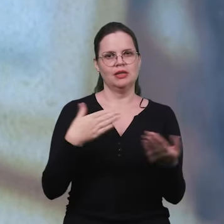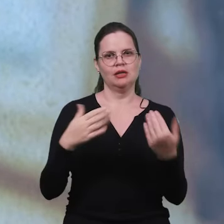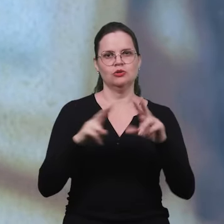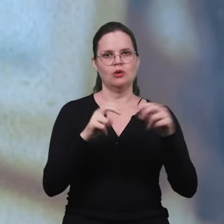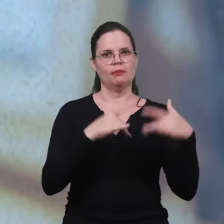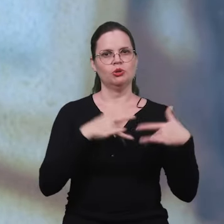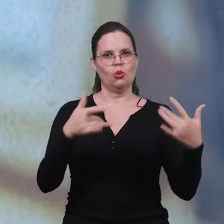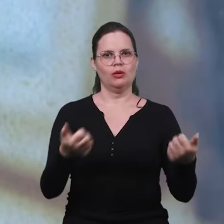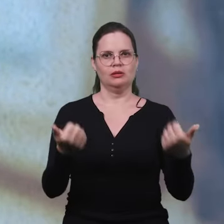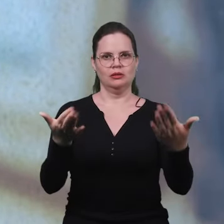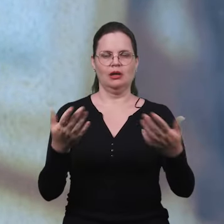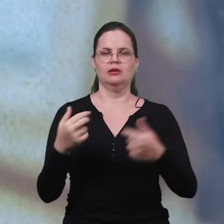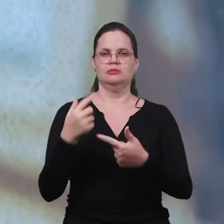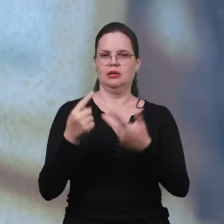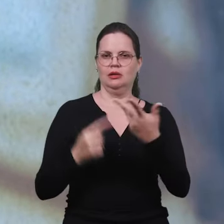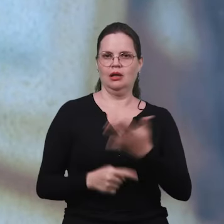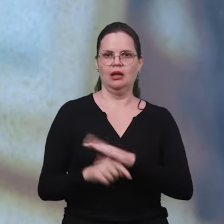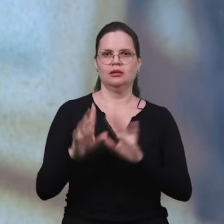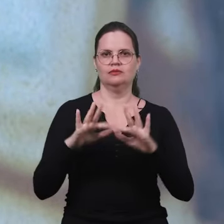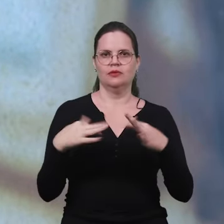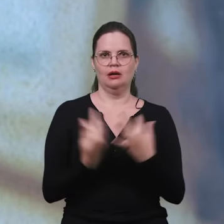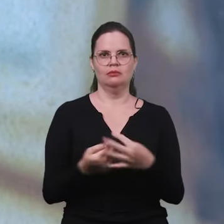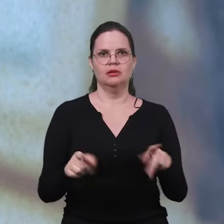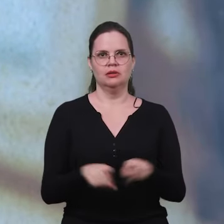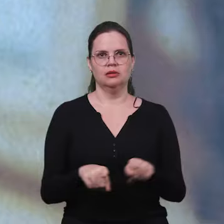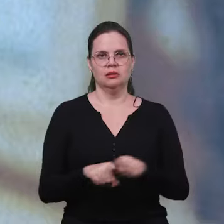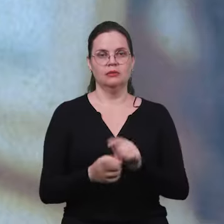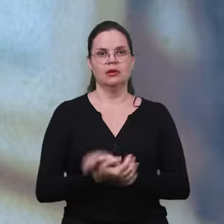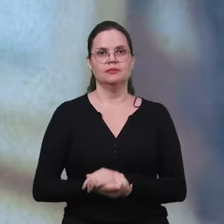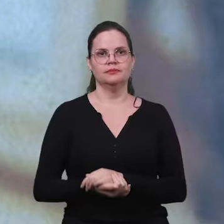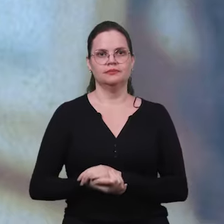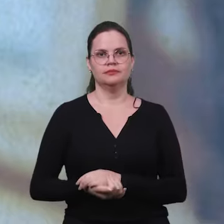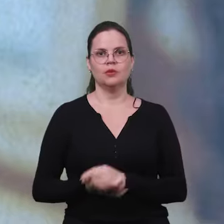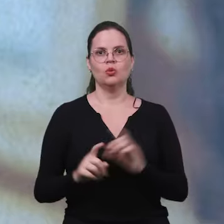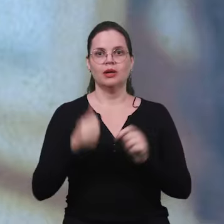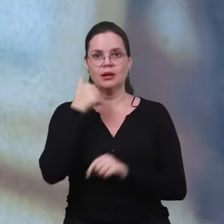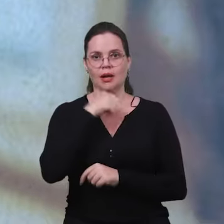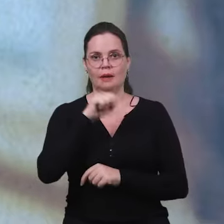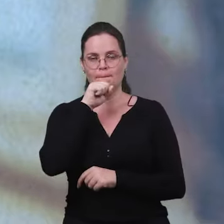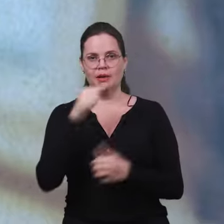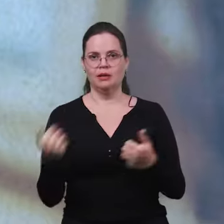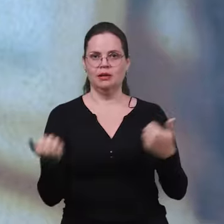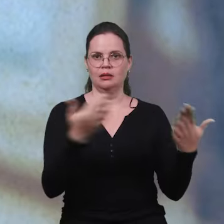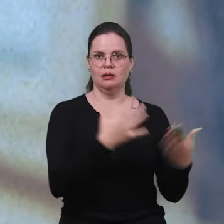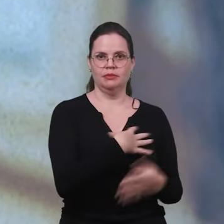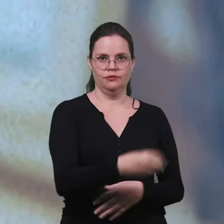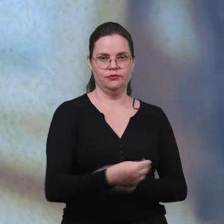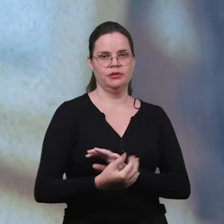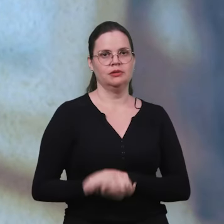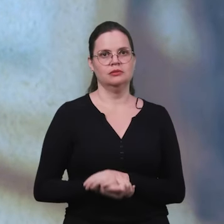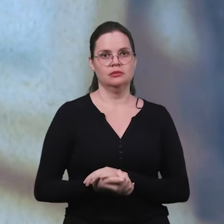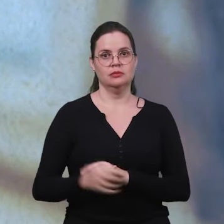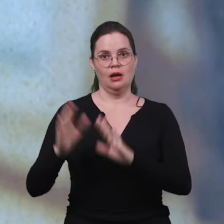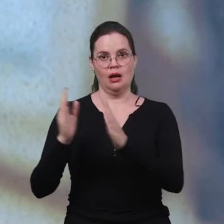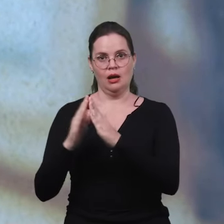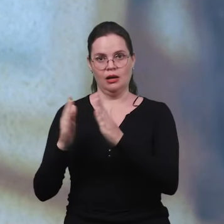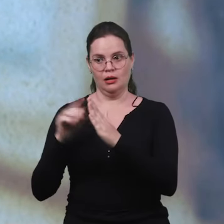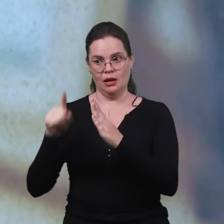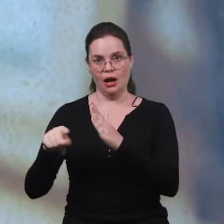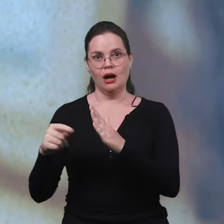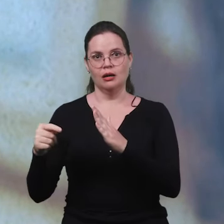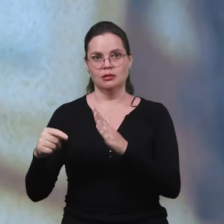uma doação, né? Várias situações ali da família, inclusive uma doação que ia ser realizada da mãe para a filha. Um imóvel